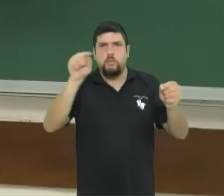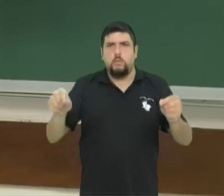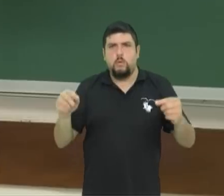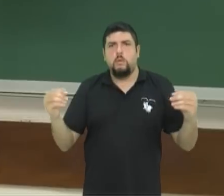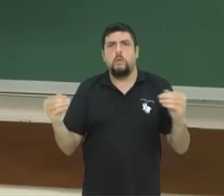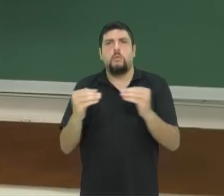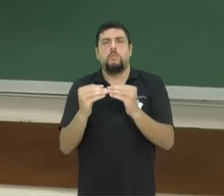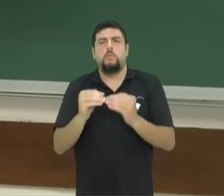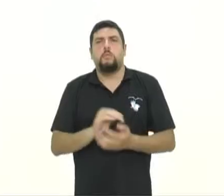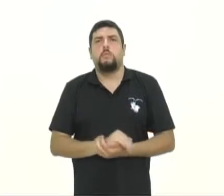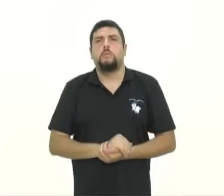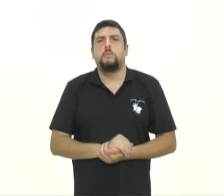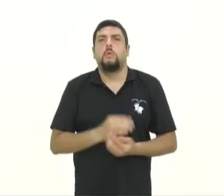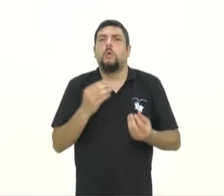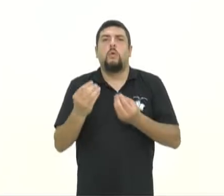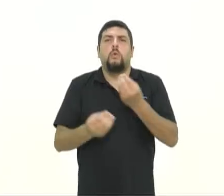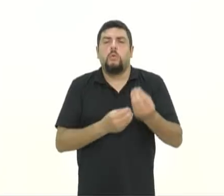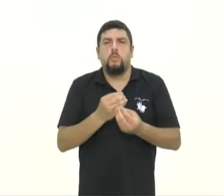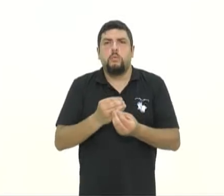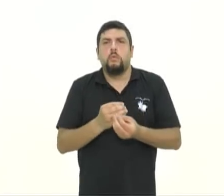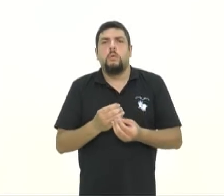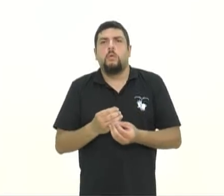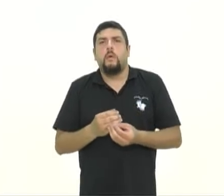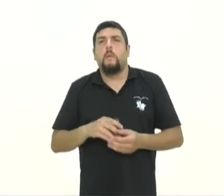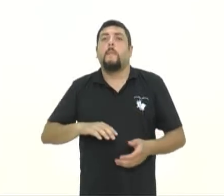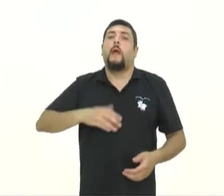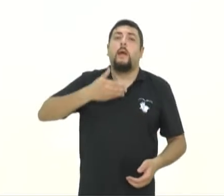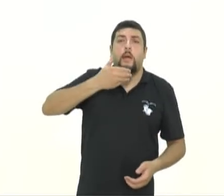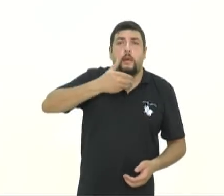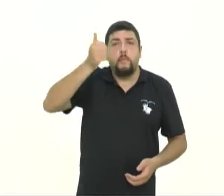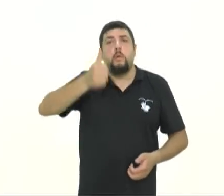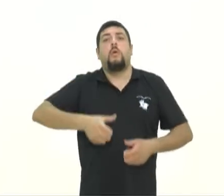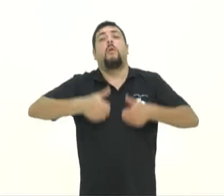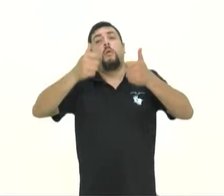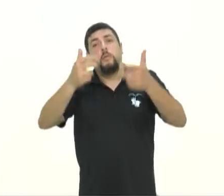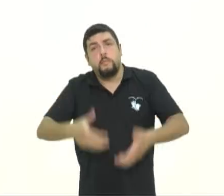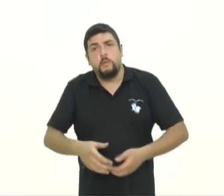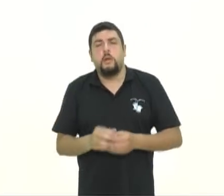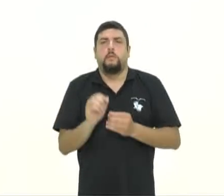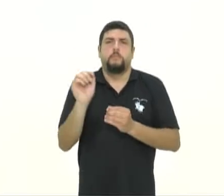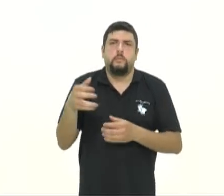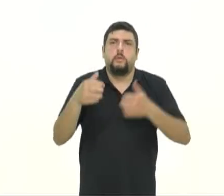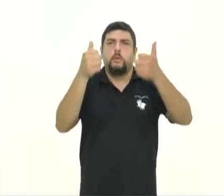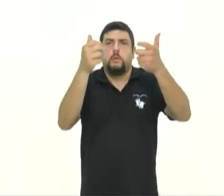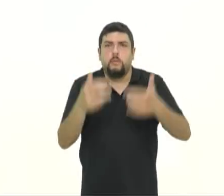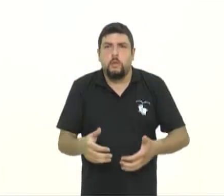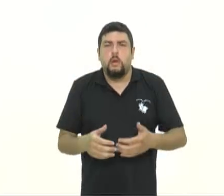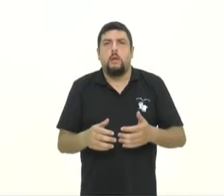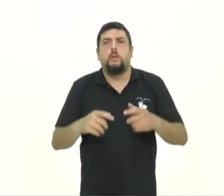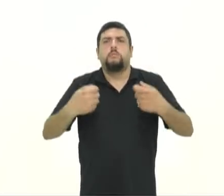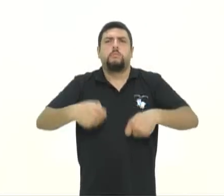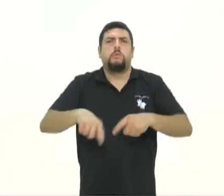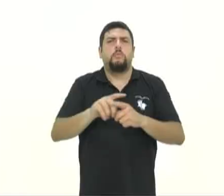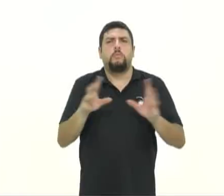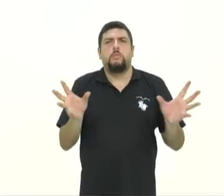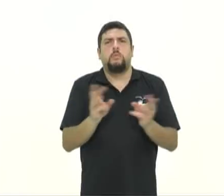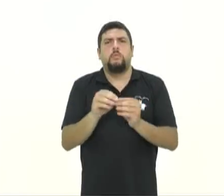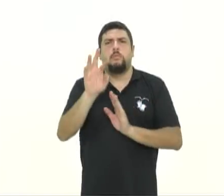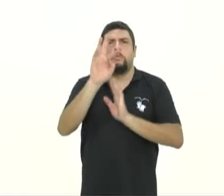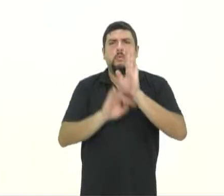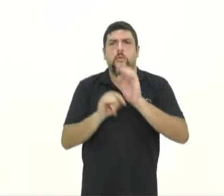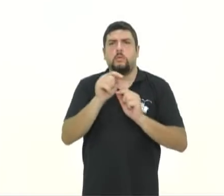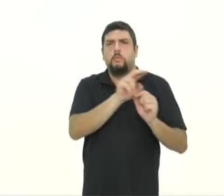dizendo, por 2 pontos, como foi feito ali, né? E quais eram os 3 irmãos, então, os titãs? Aí